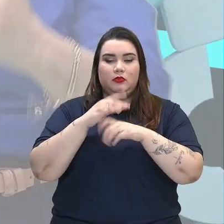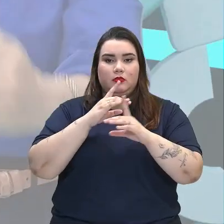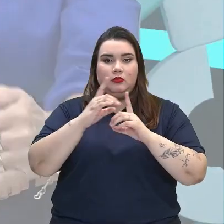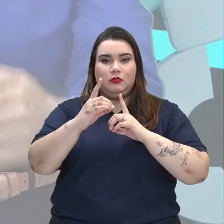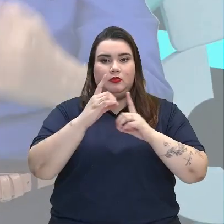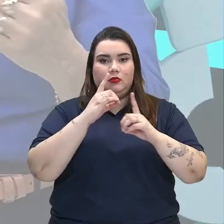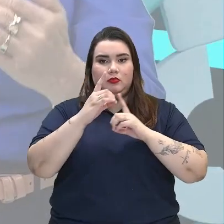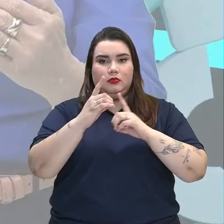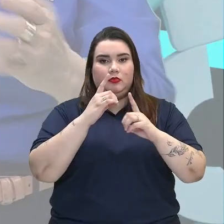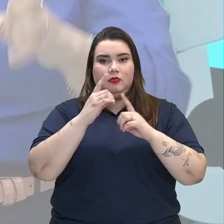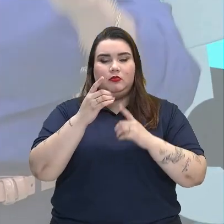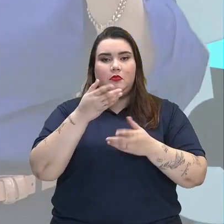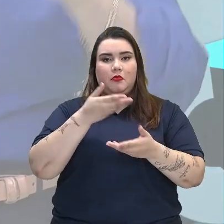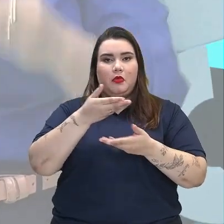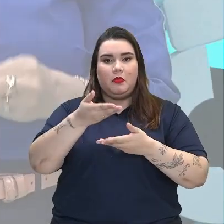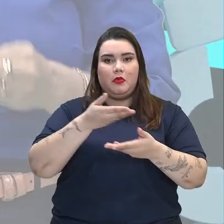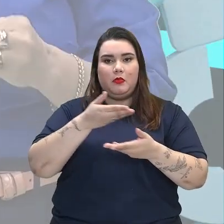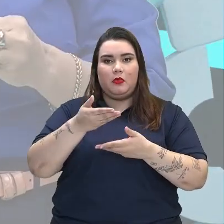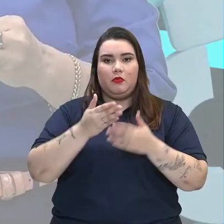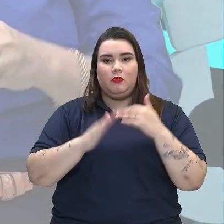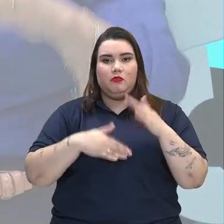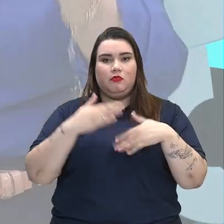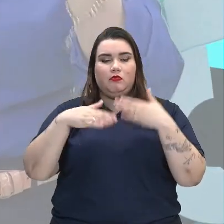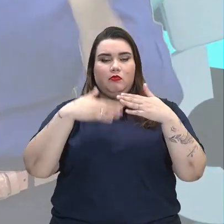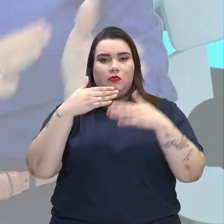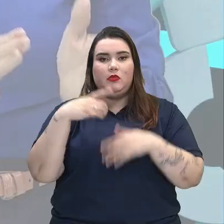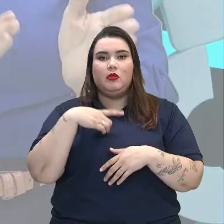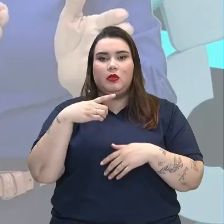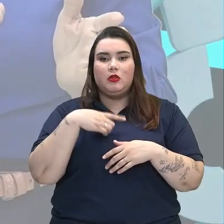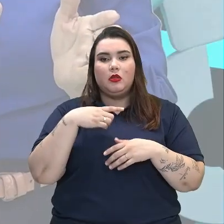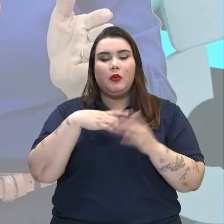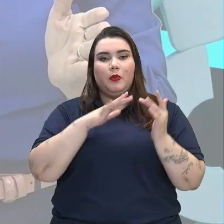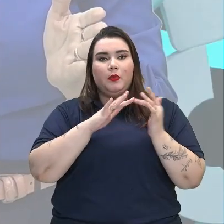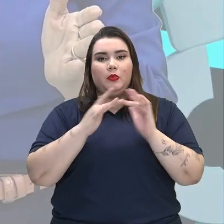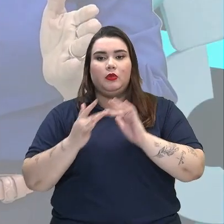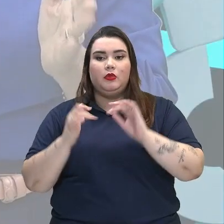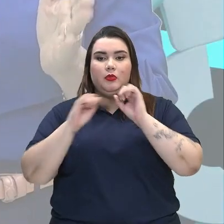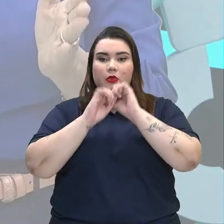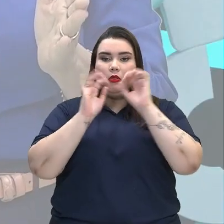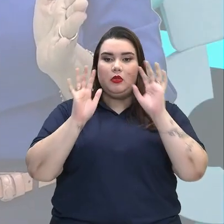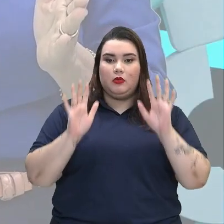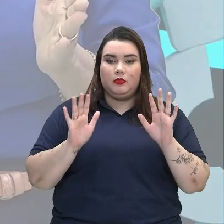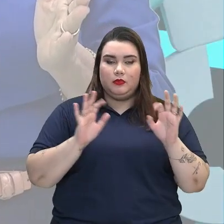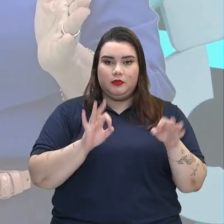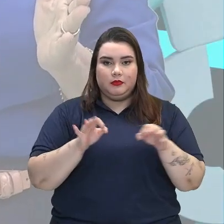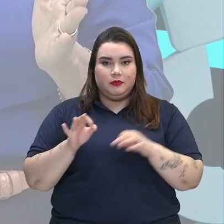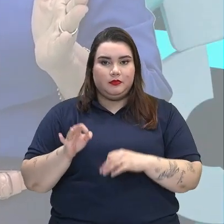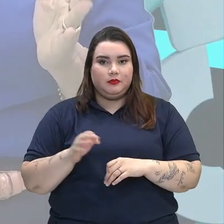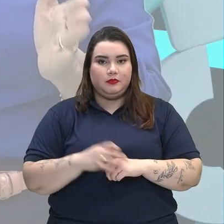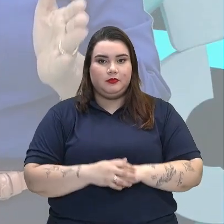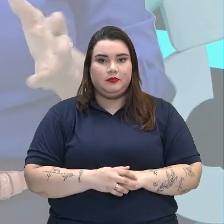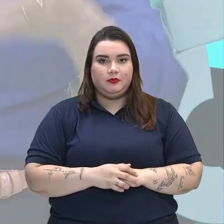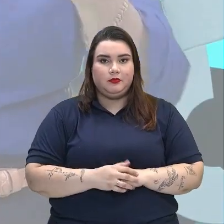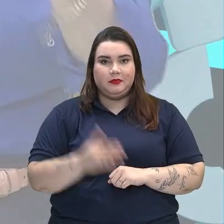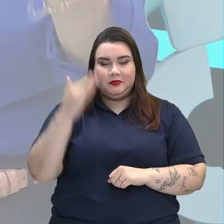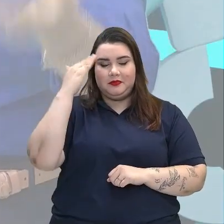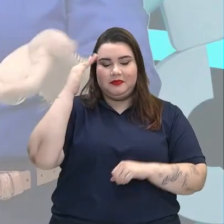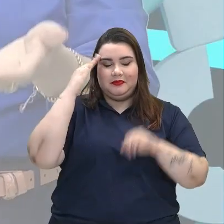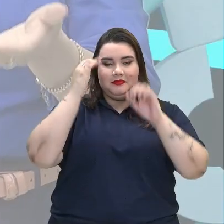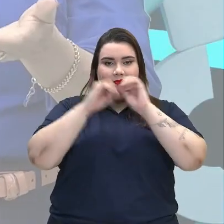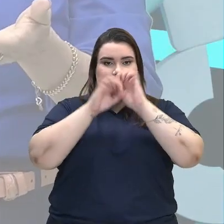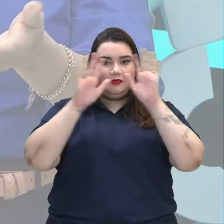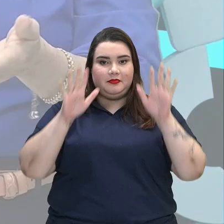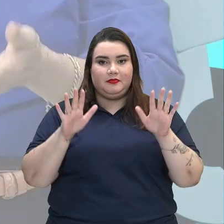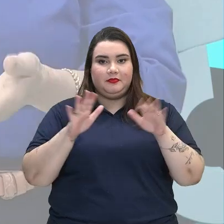diálogo avance com lógica e com clareza. Ficou claro isso?